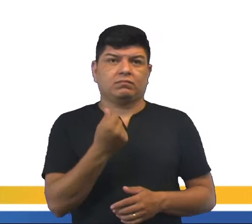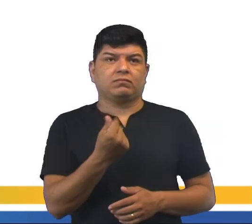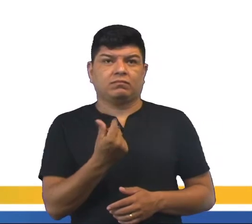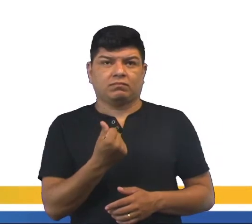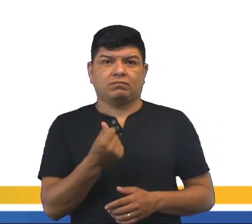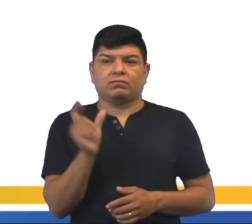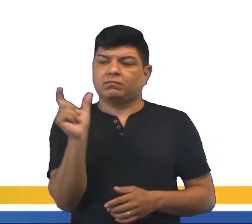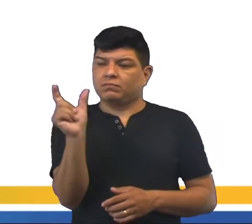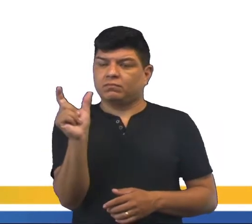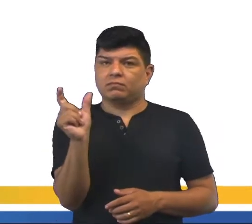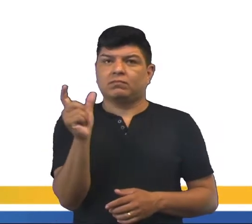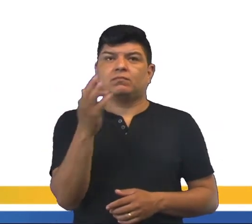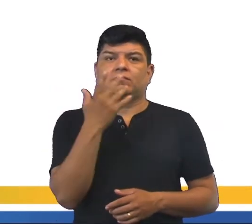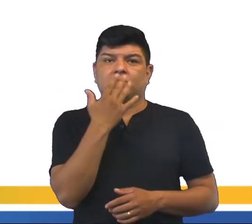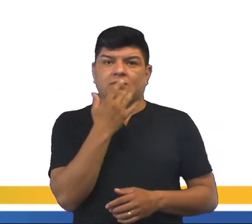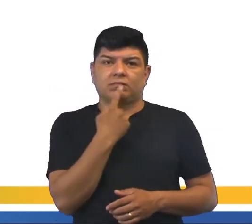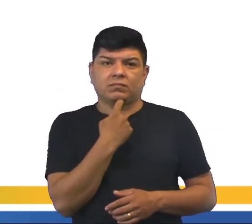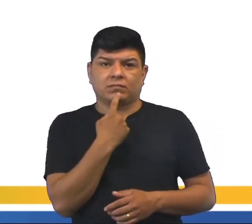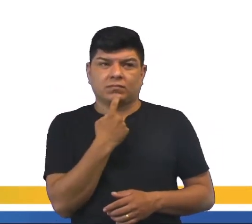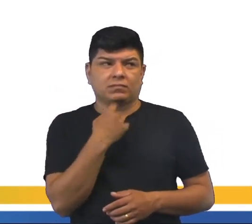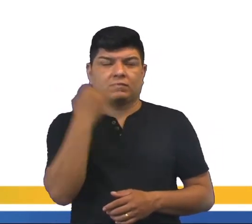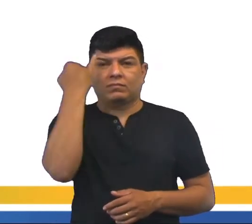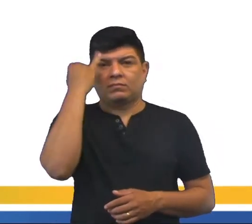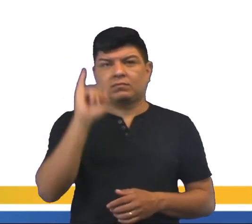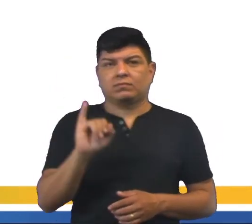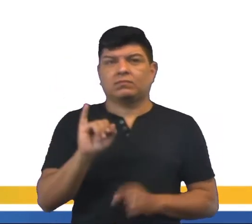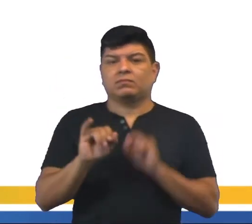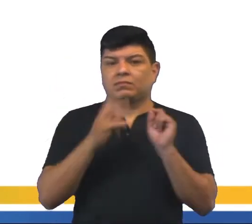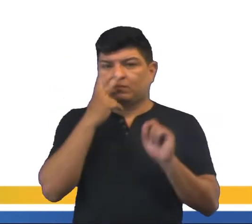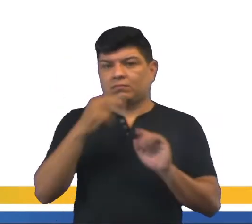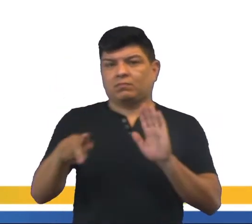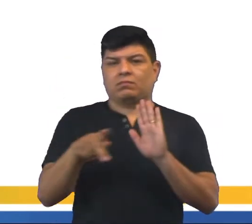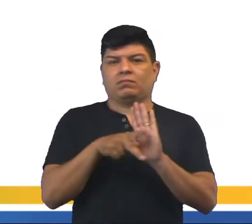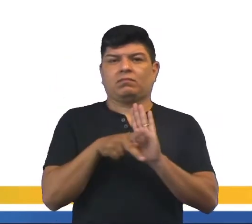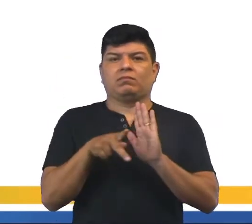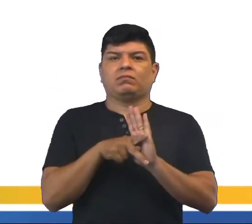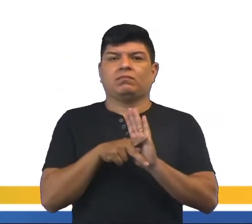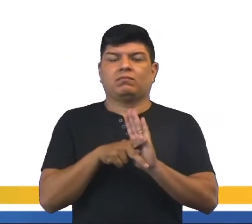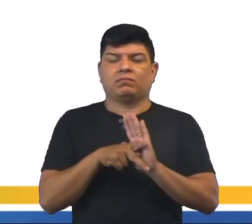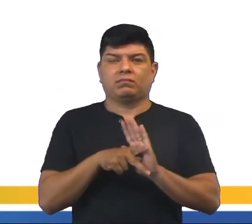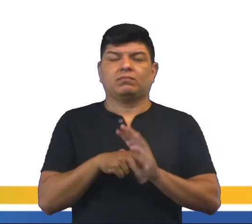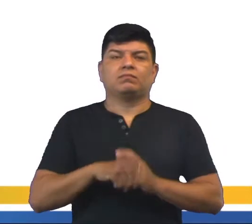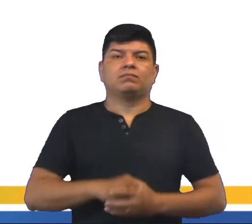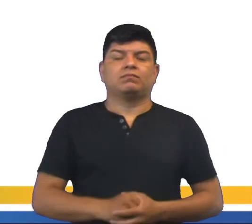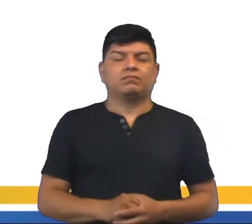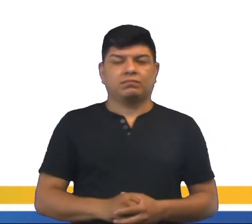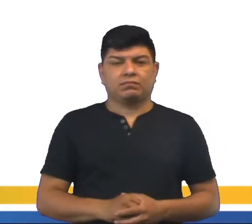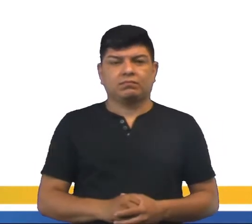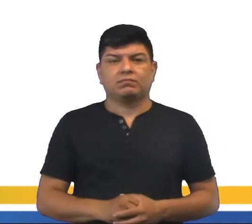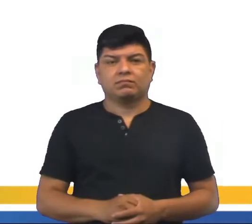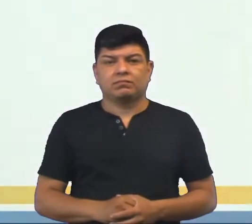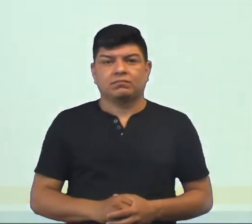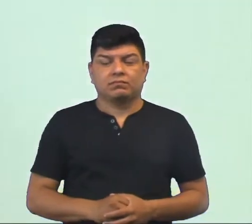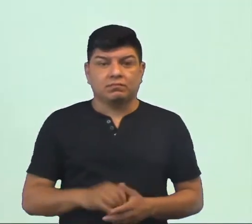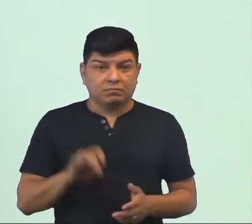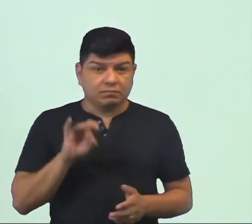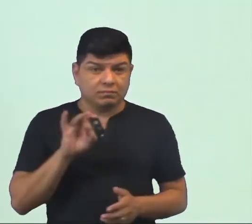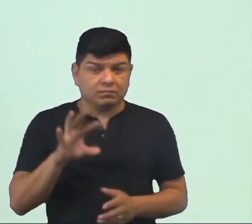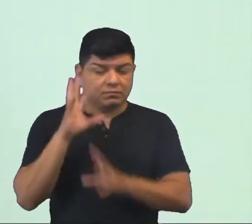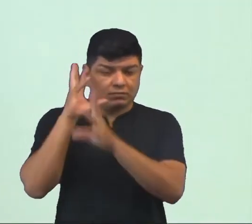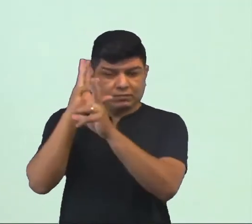que estão destacadas em vermelhos, elas dão a ideia de quê? De posse, né? De pertencimento, tá, galerinha? Então, só